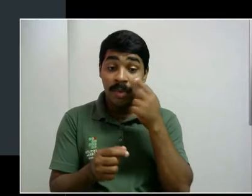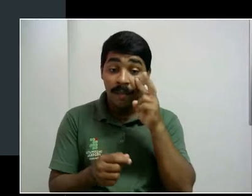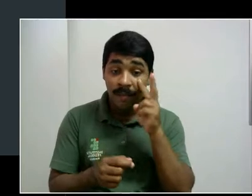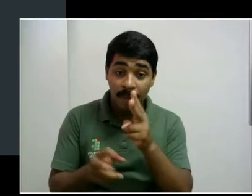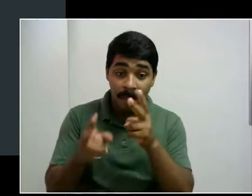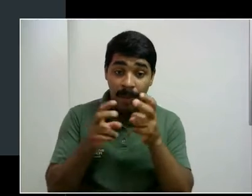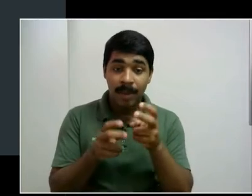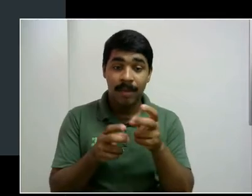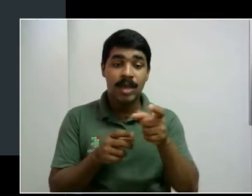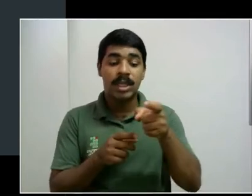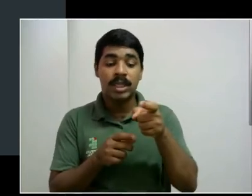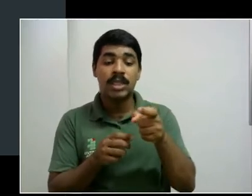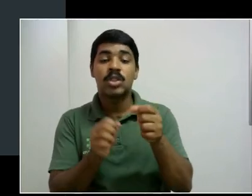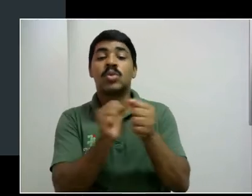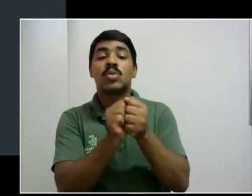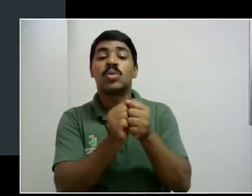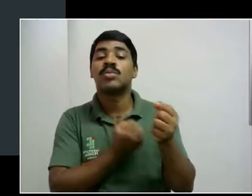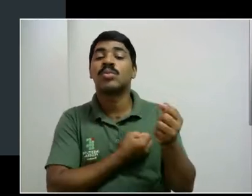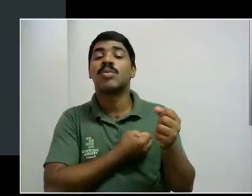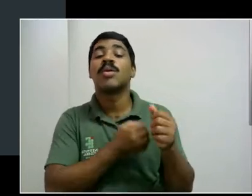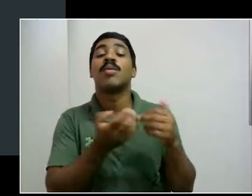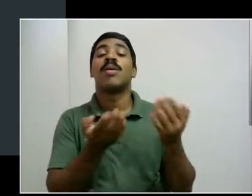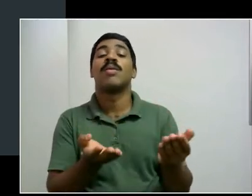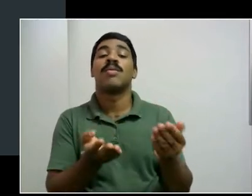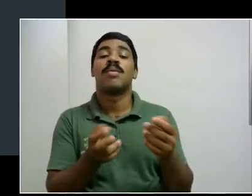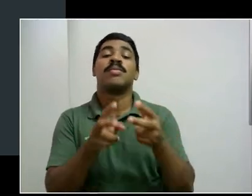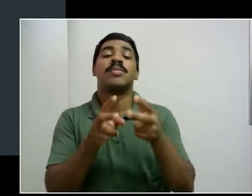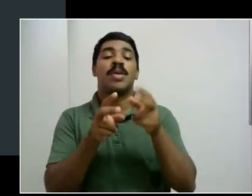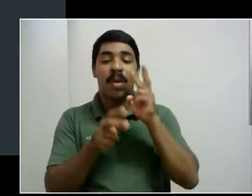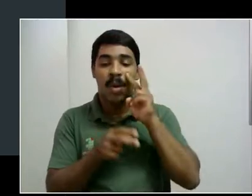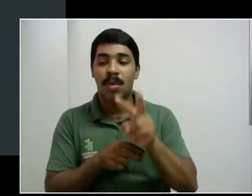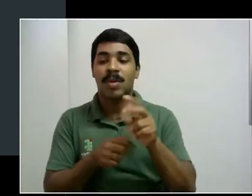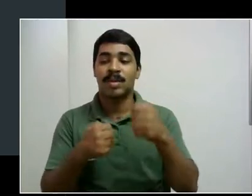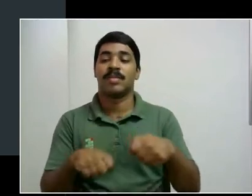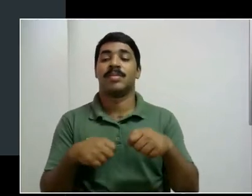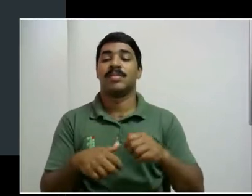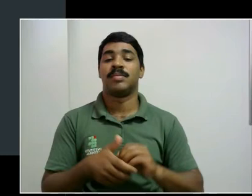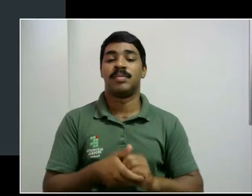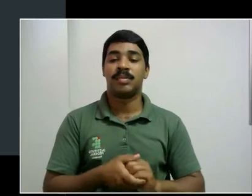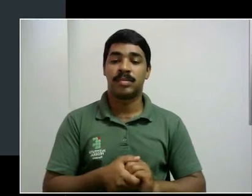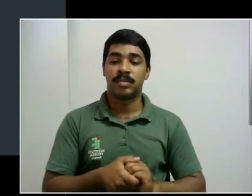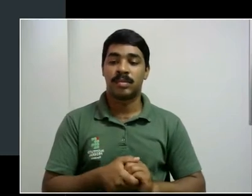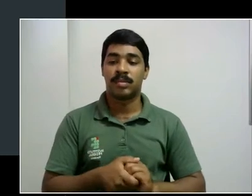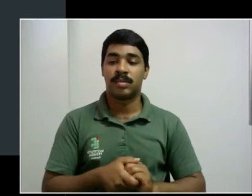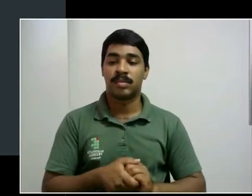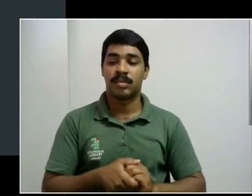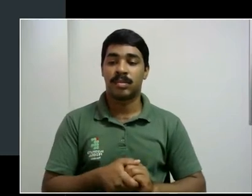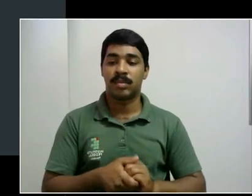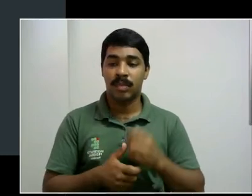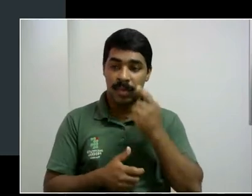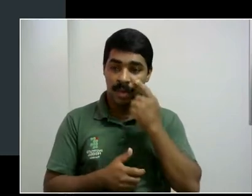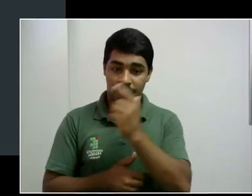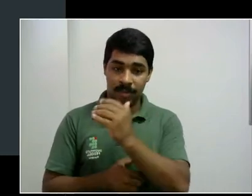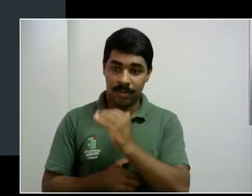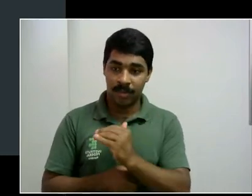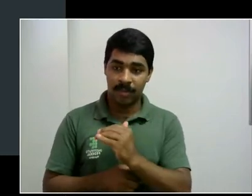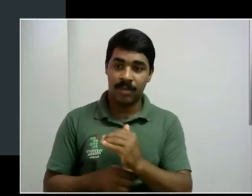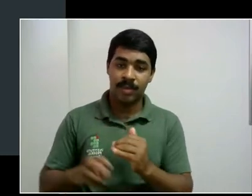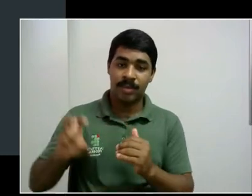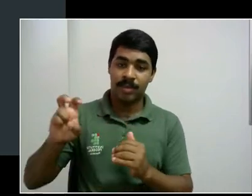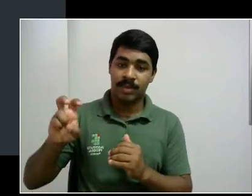O quinto exemplo, né? Y igual a menos 5 menos 2x. Quanto é que vale o coeficiente angular